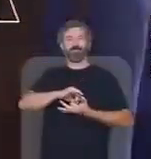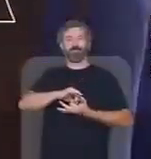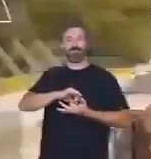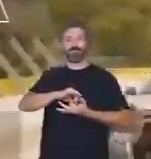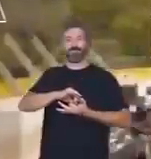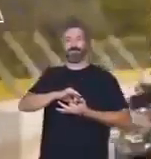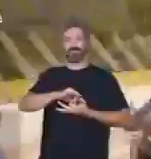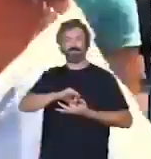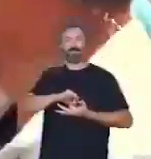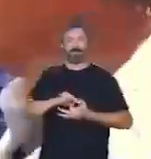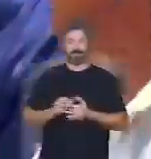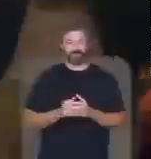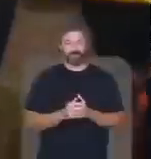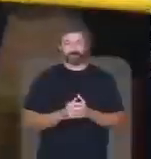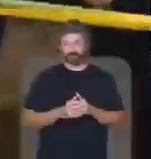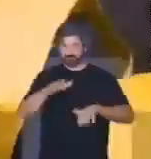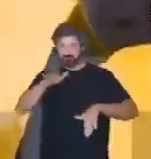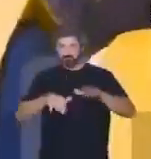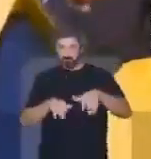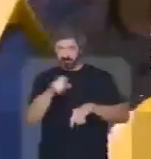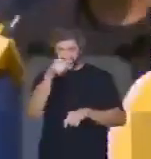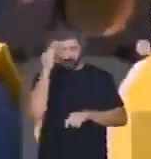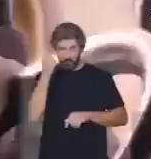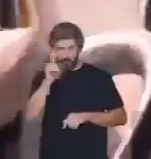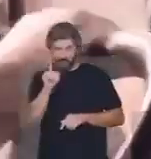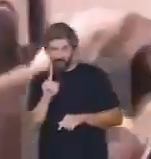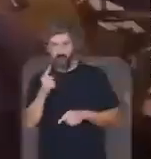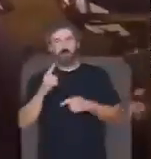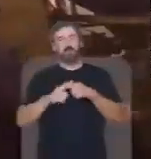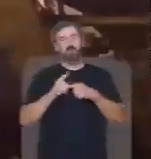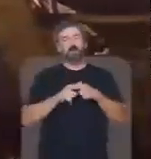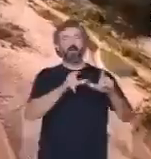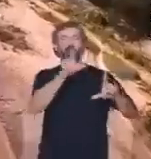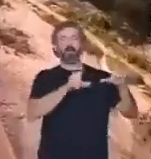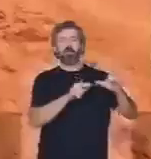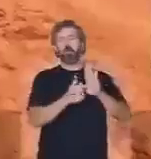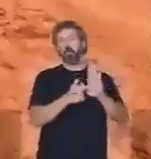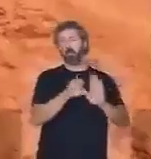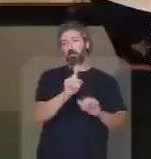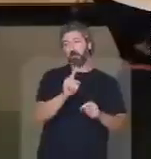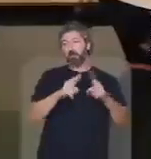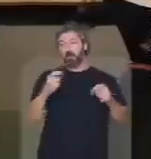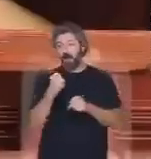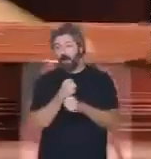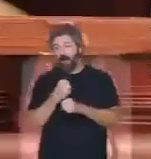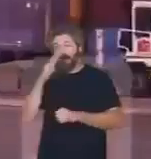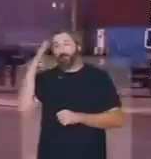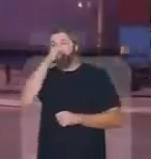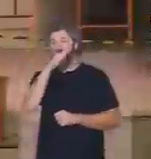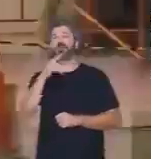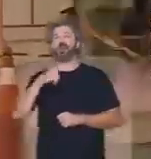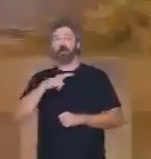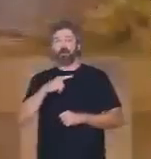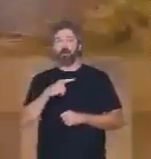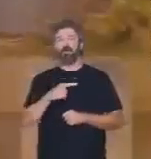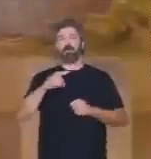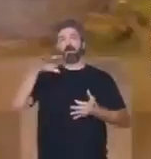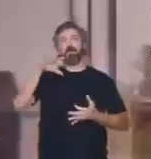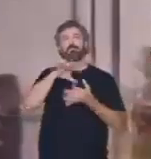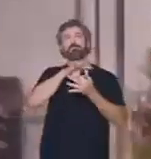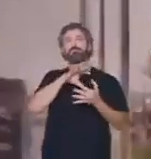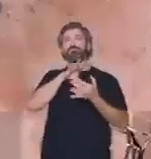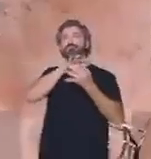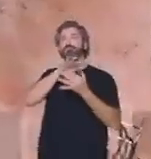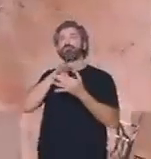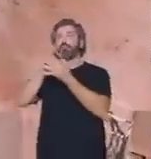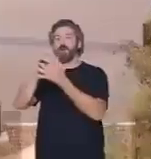própria natureza. Talvez você não saiba, porque a imprensa não mostra, mas as obras de Bolsonaro estão aí para